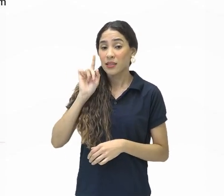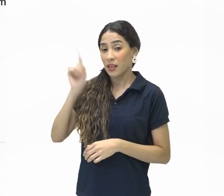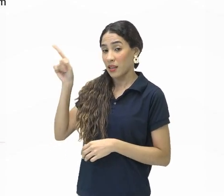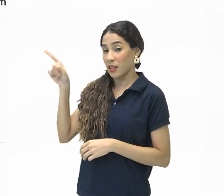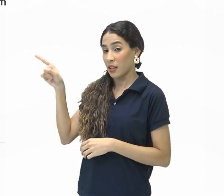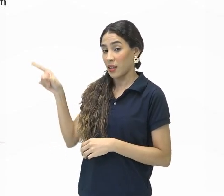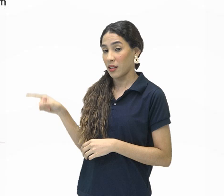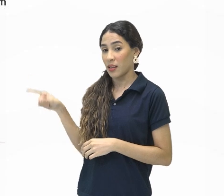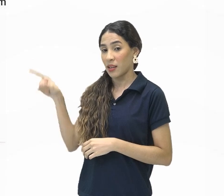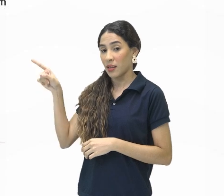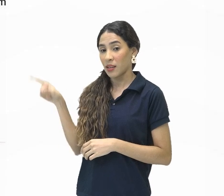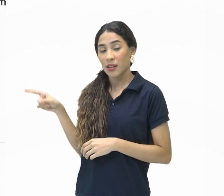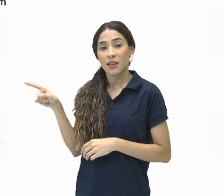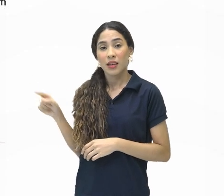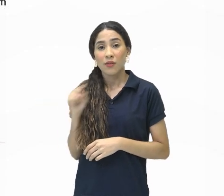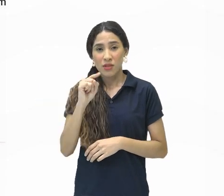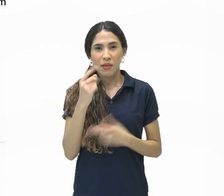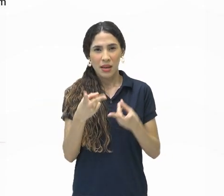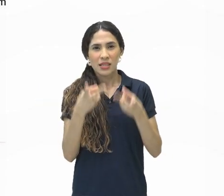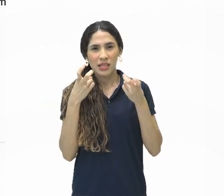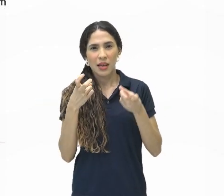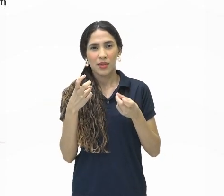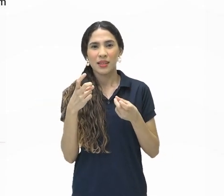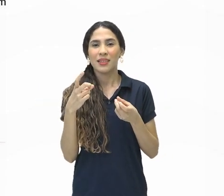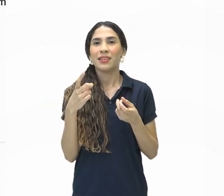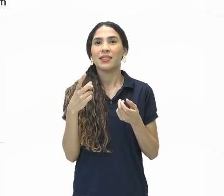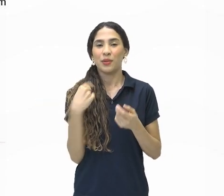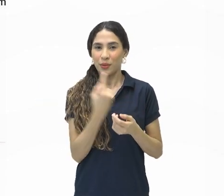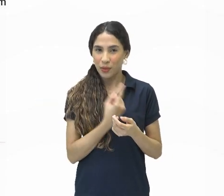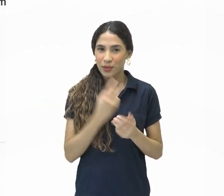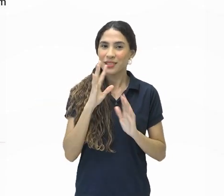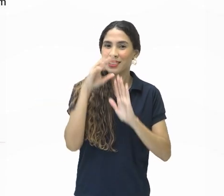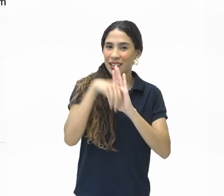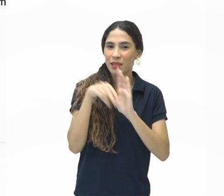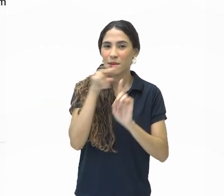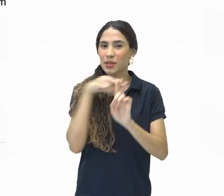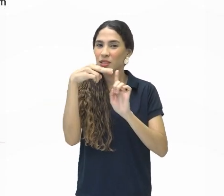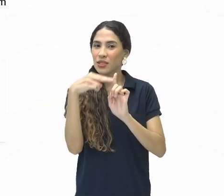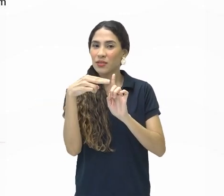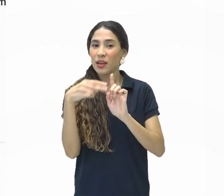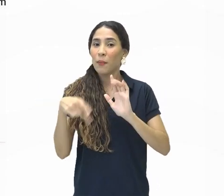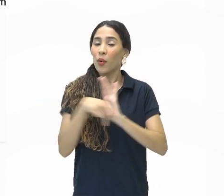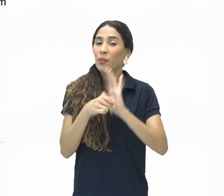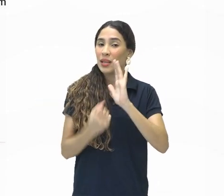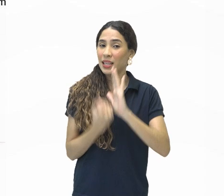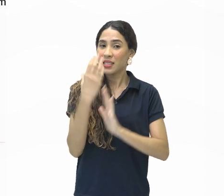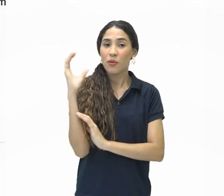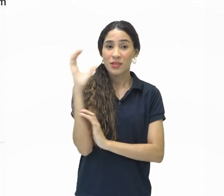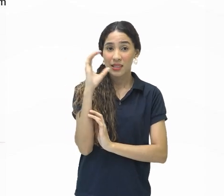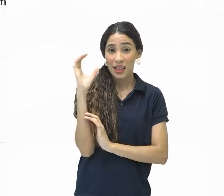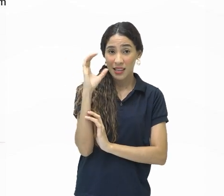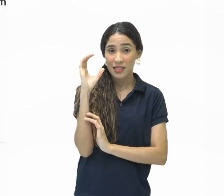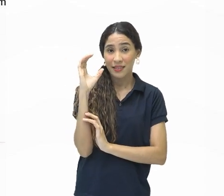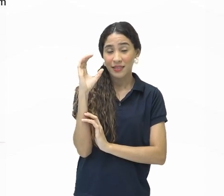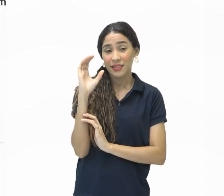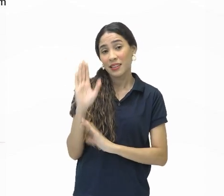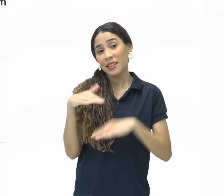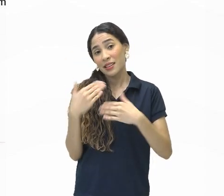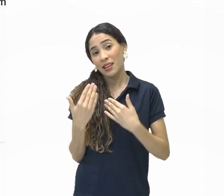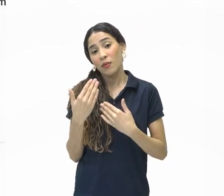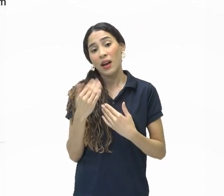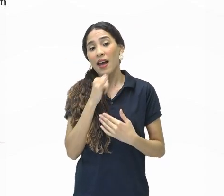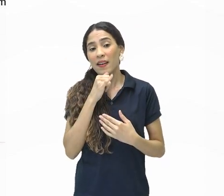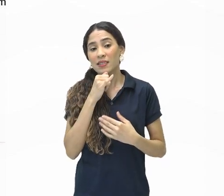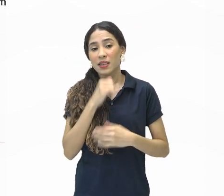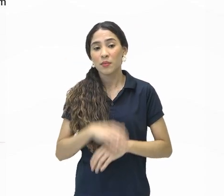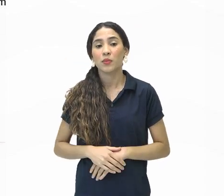pouco isso, né? Quer dizer, você vê que nós temos, é claro, nós estamos dentro de uma visão aqui criacionista da ciência, né? Então nós vemos ali,